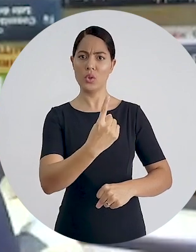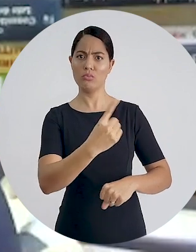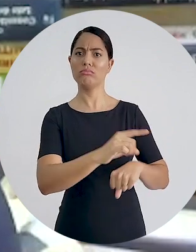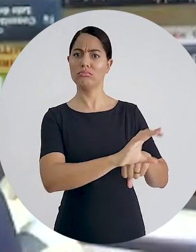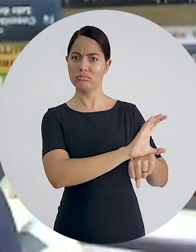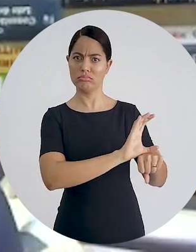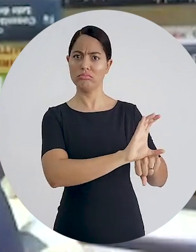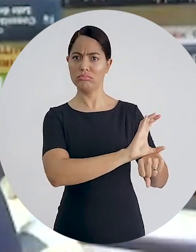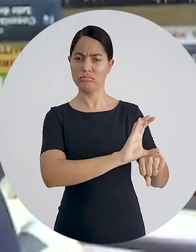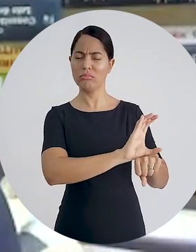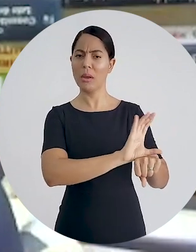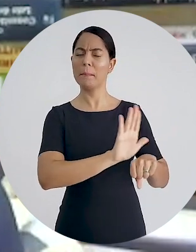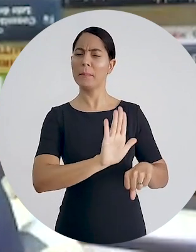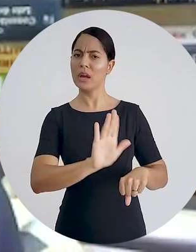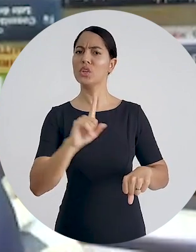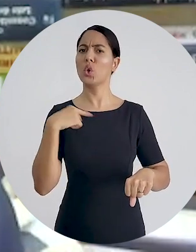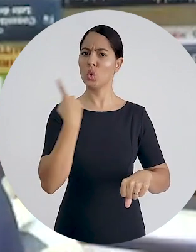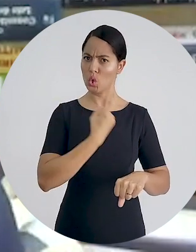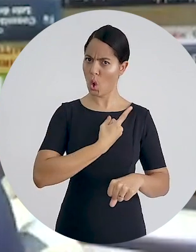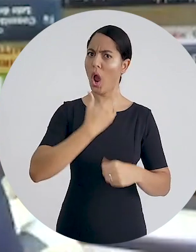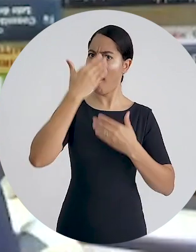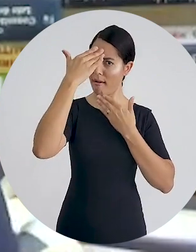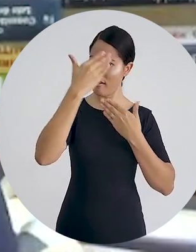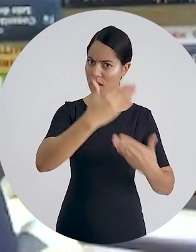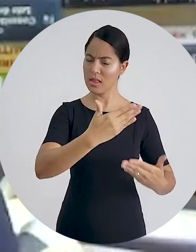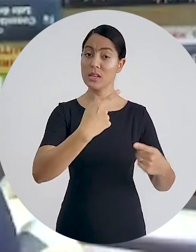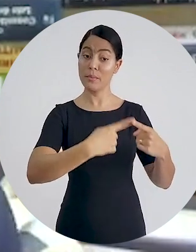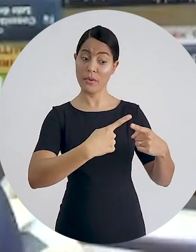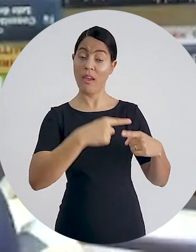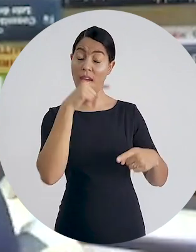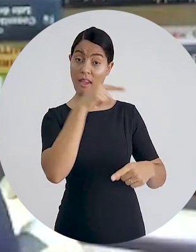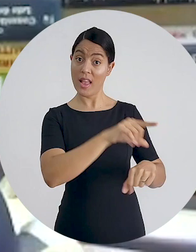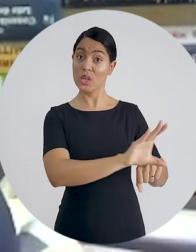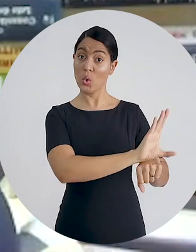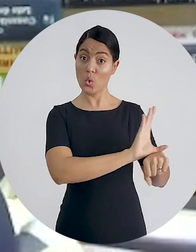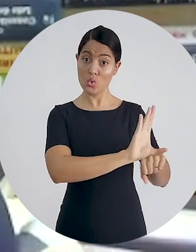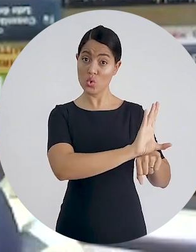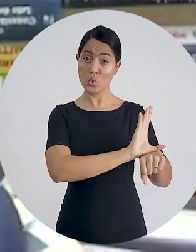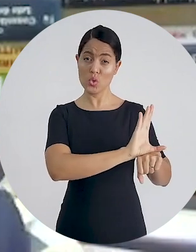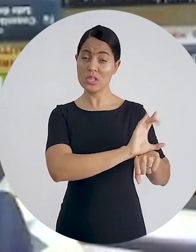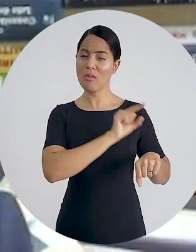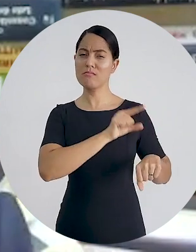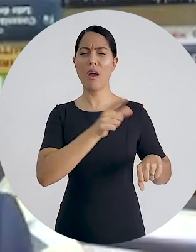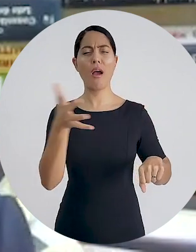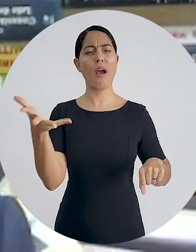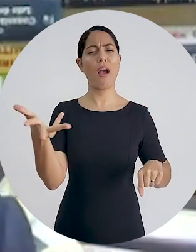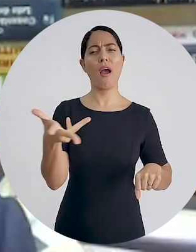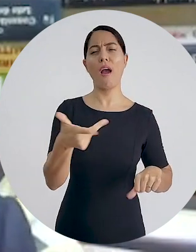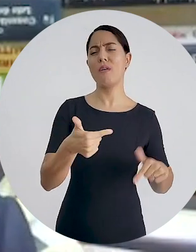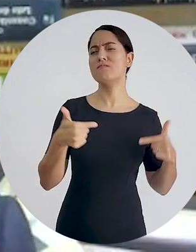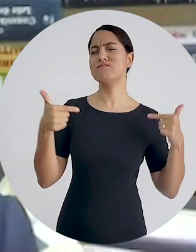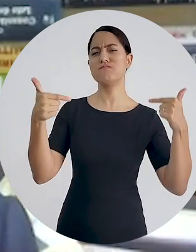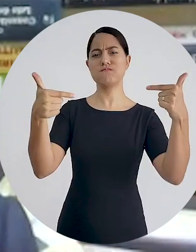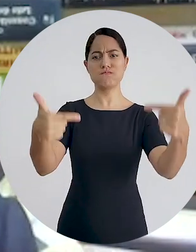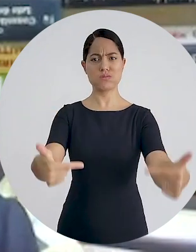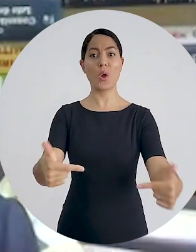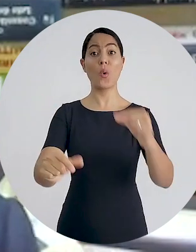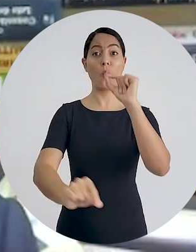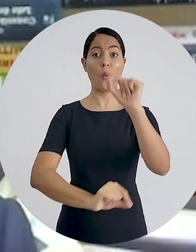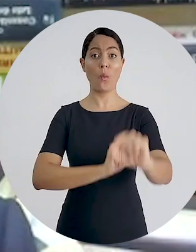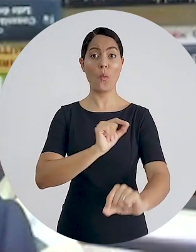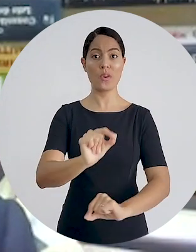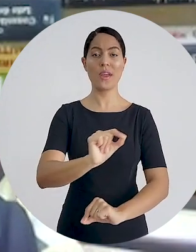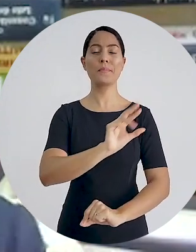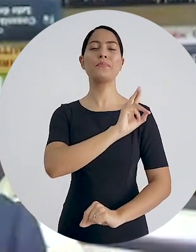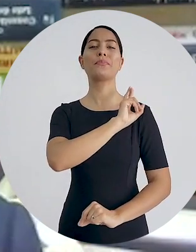temos que reconhecer que a grande contribuição que essa Constituição trouxe foi a instituição de um